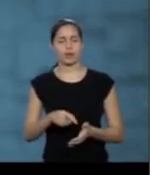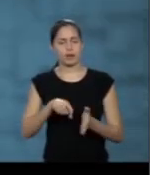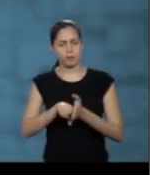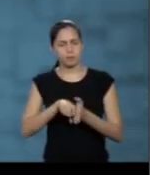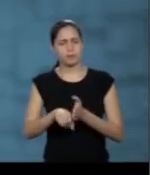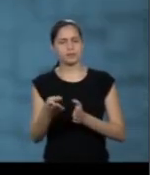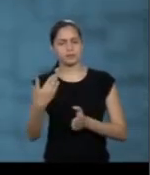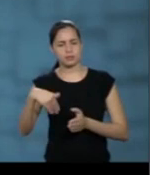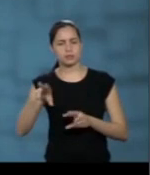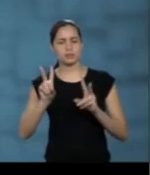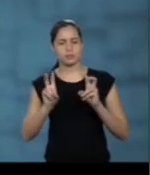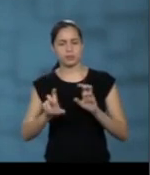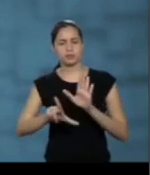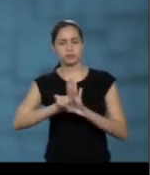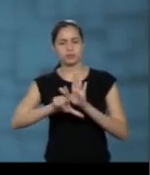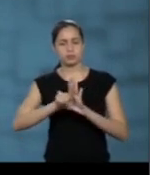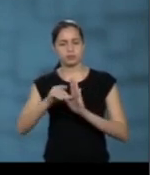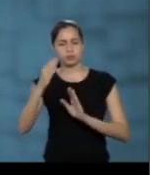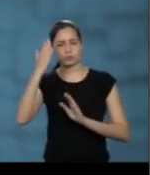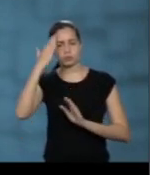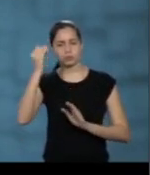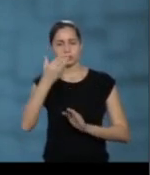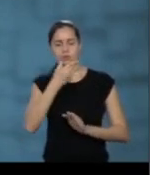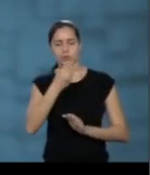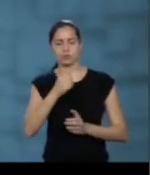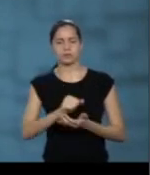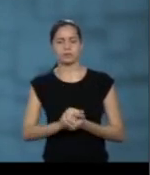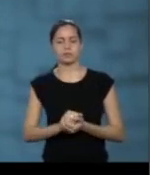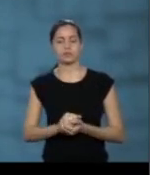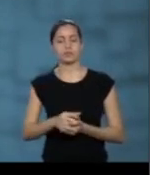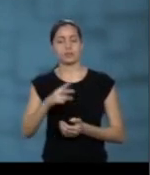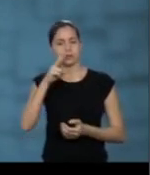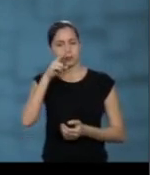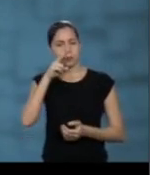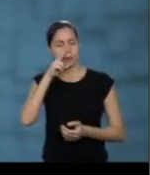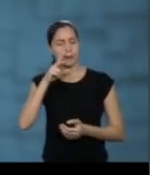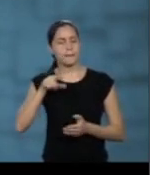sobre as leis de Newton e se aprofunde nas forças especiais e na